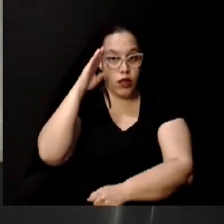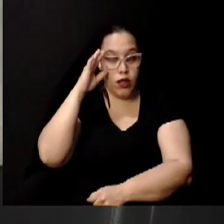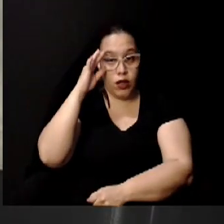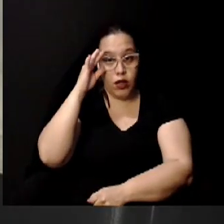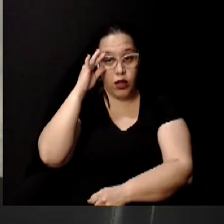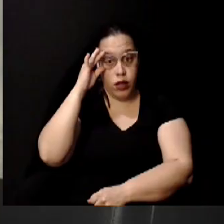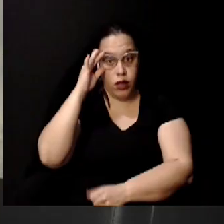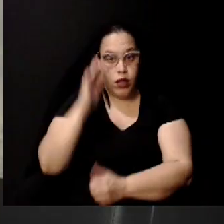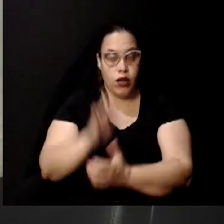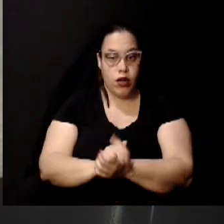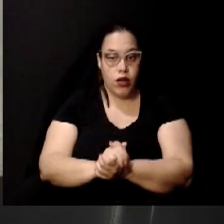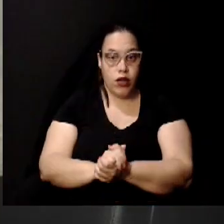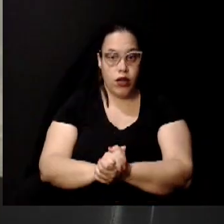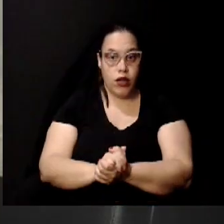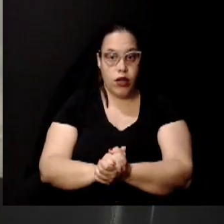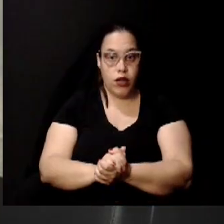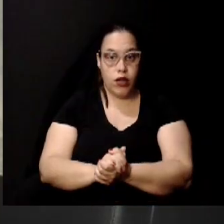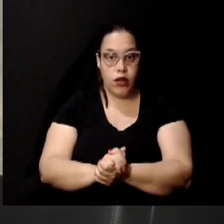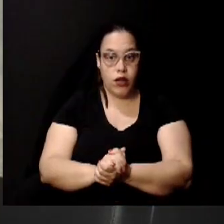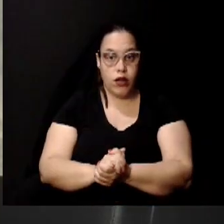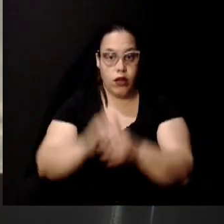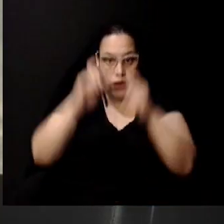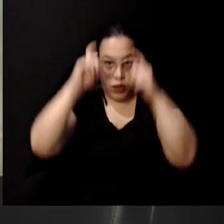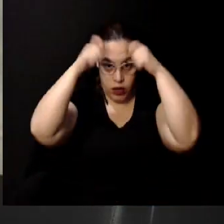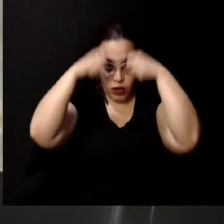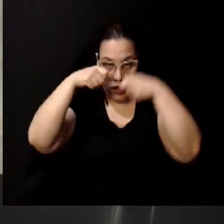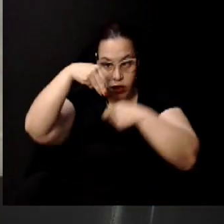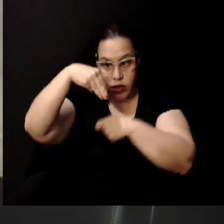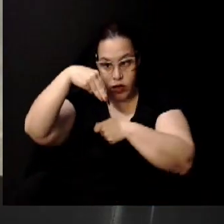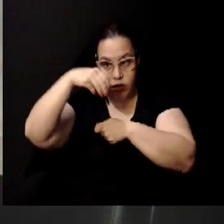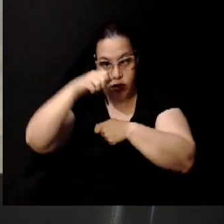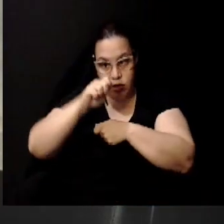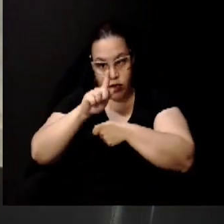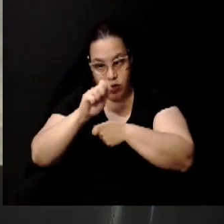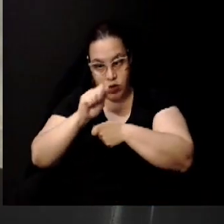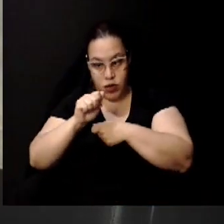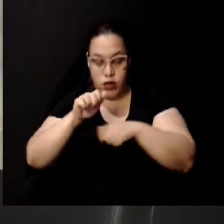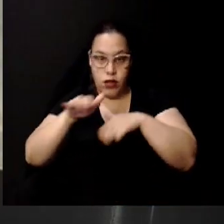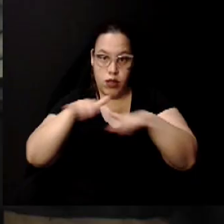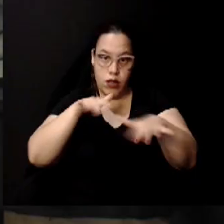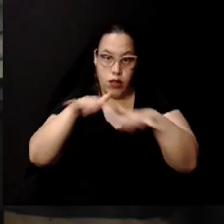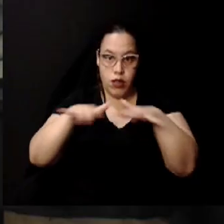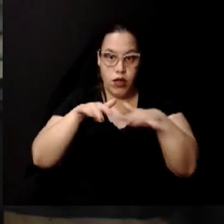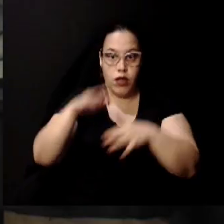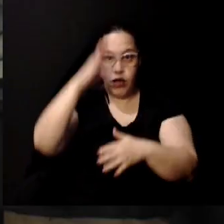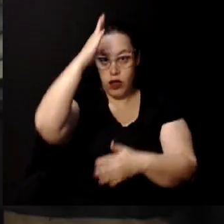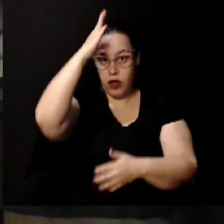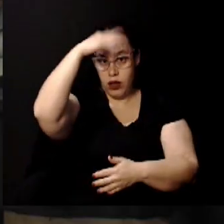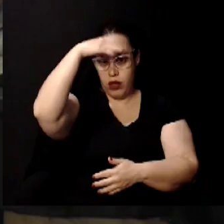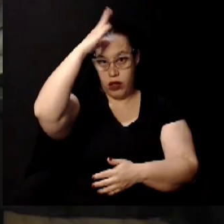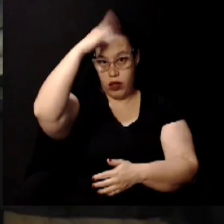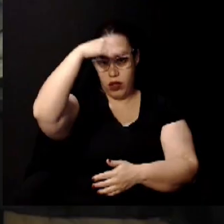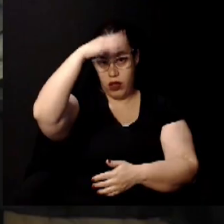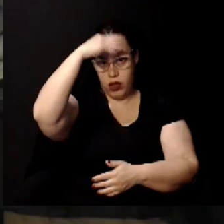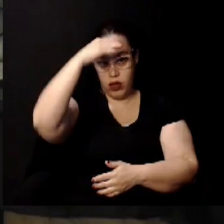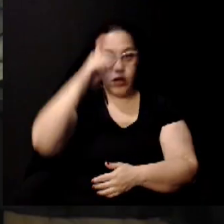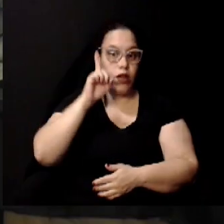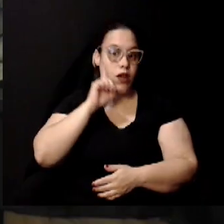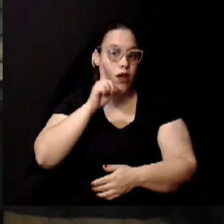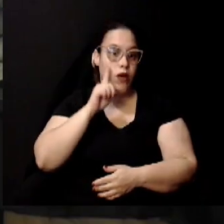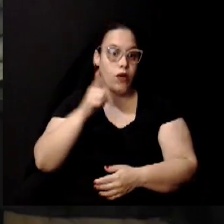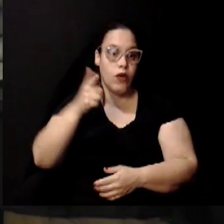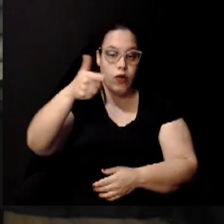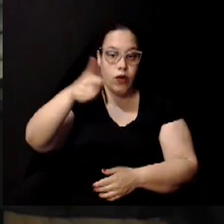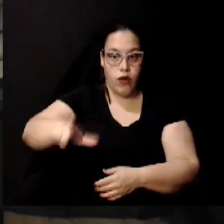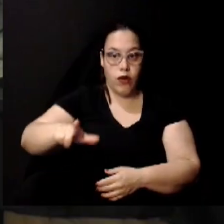o vexame de botar o boné do MAGA, né, do movimento do Trump, Sim. Fazer a América de novo, o falso patriota,